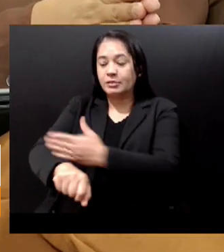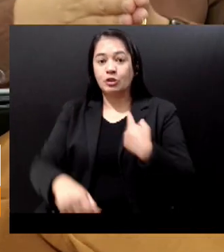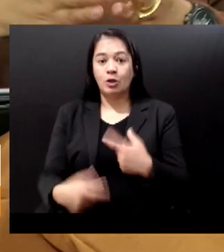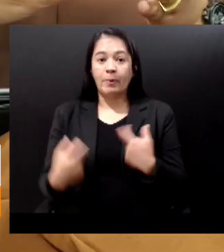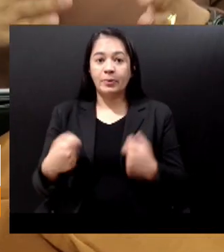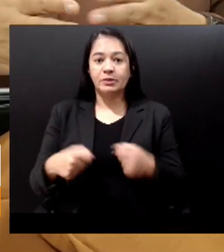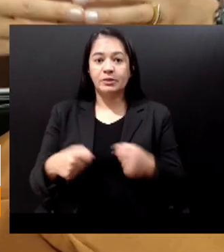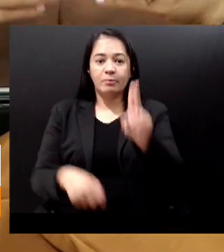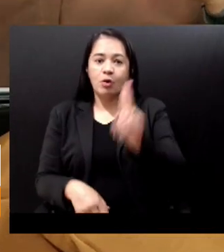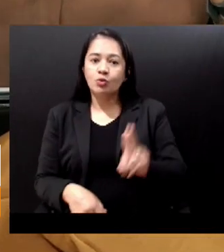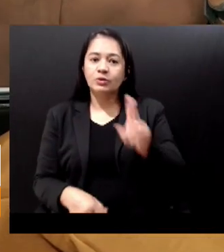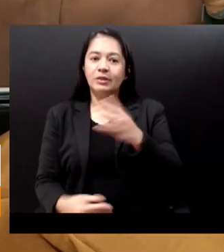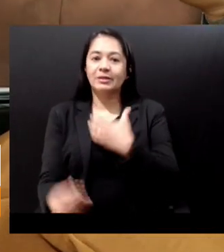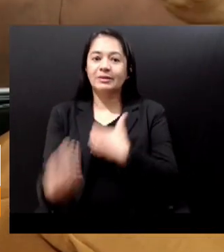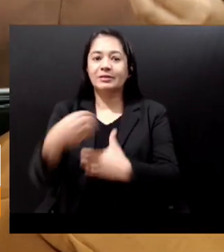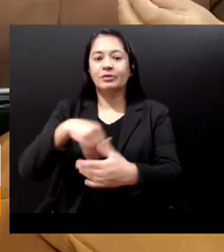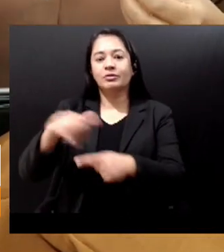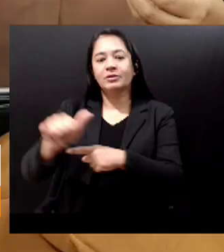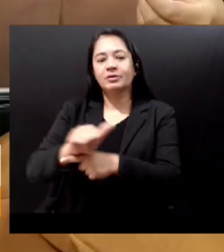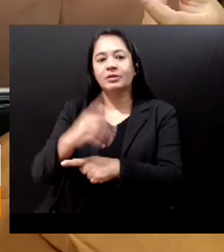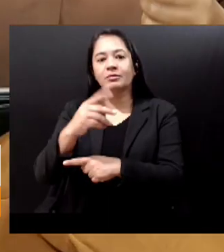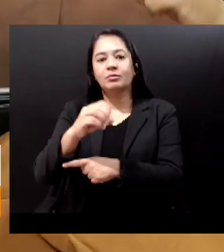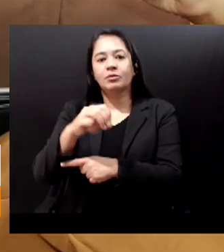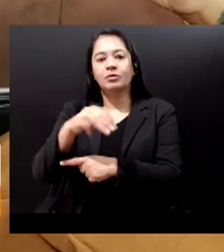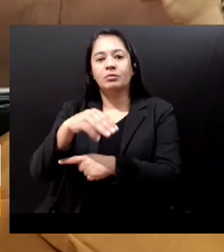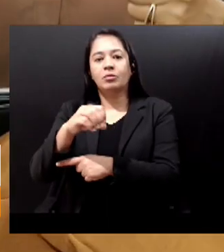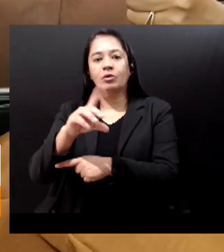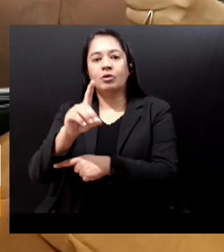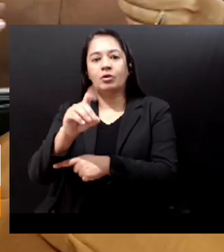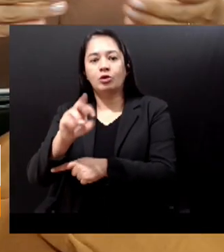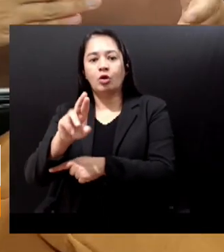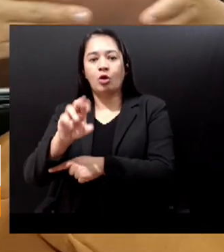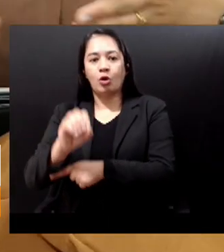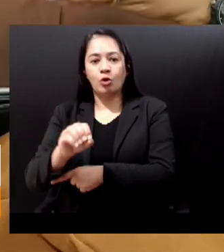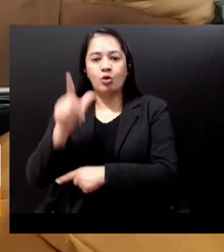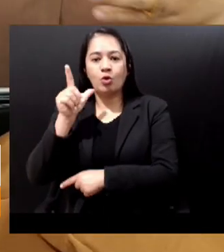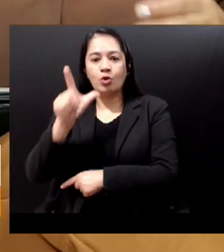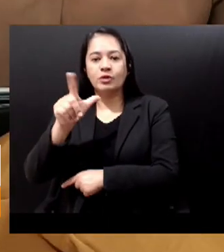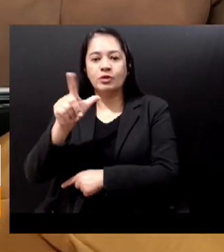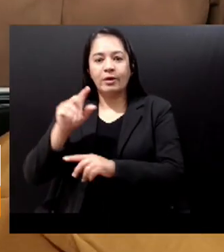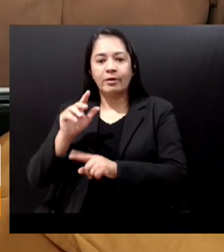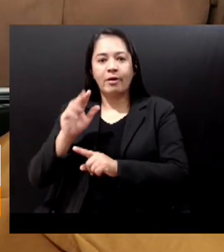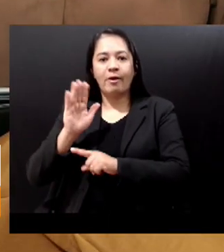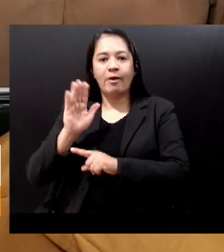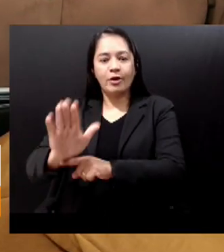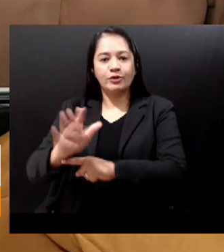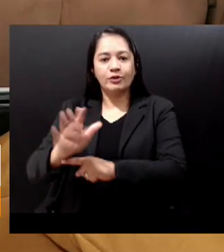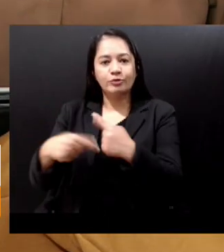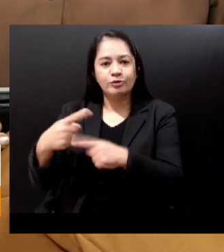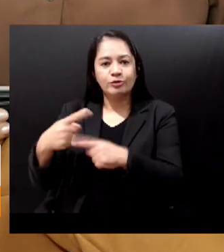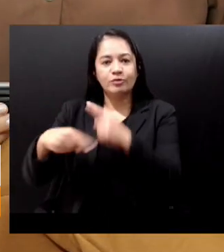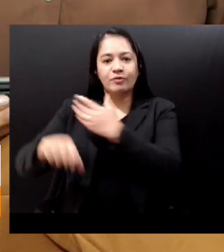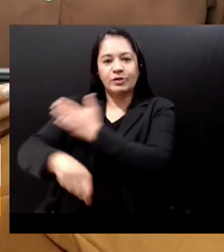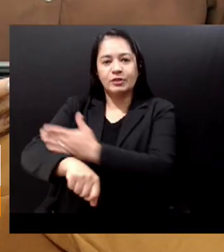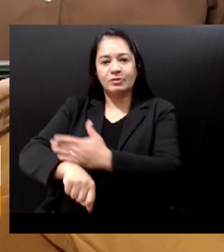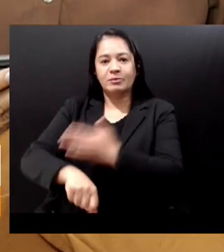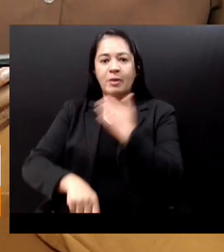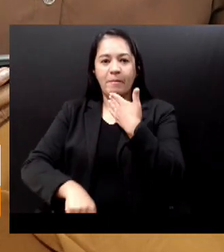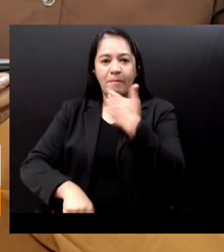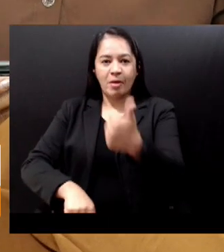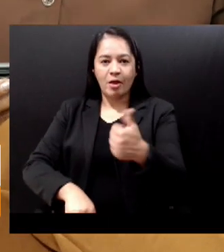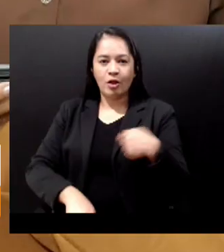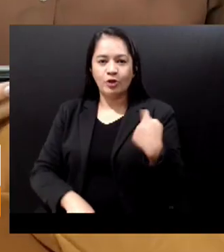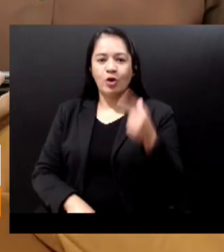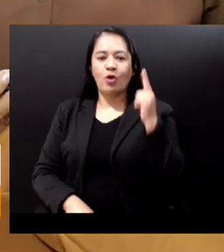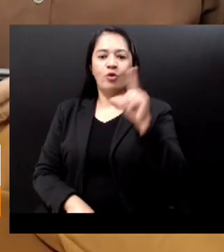de Pomodoro possa nos ajudar a desenvolver uma disciplina que a gente consiga levar aí para a vida.